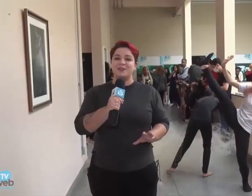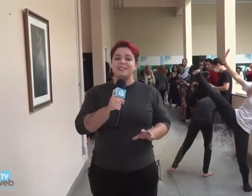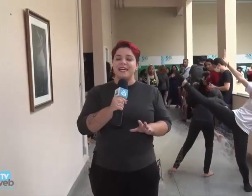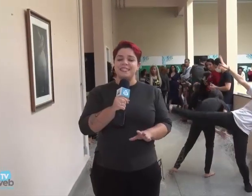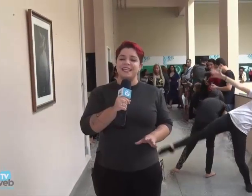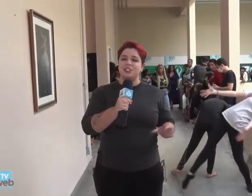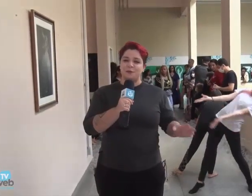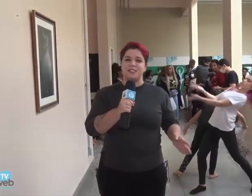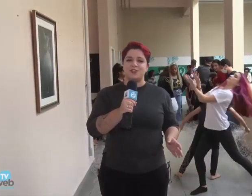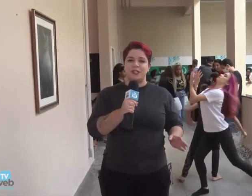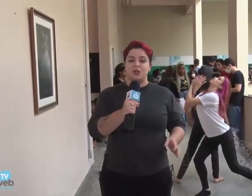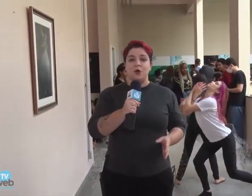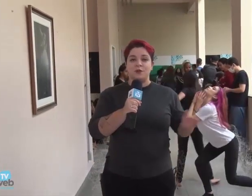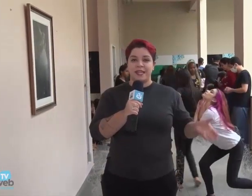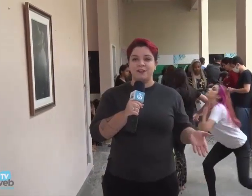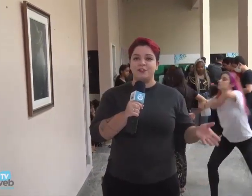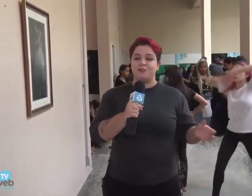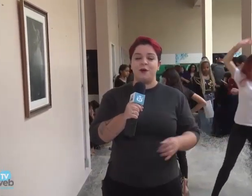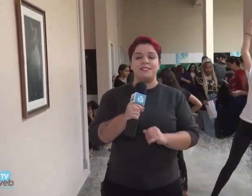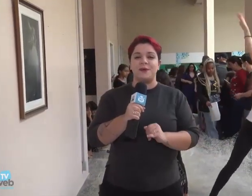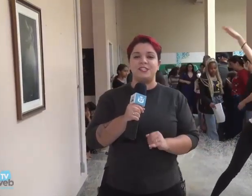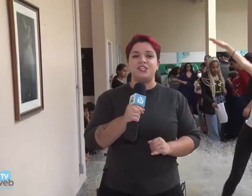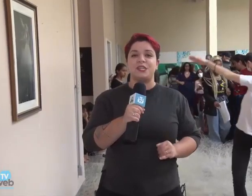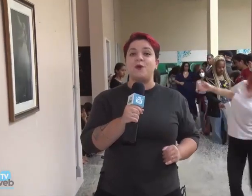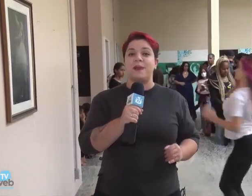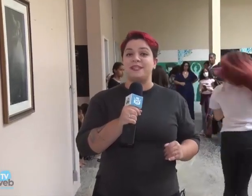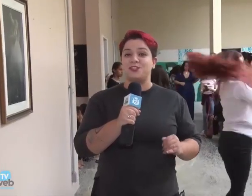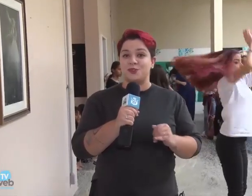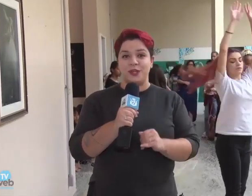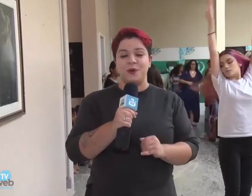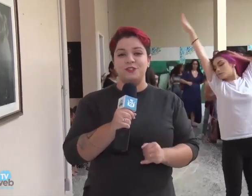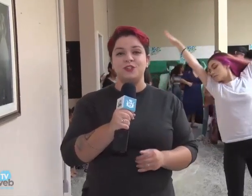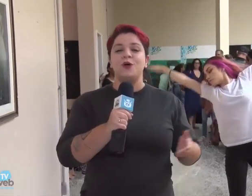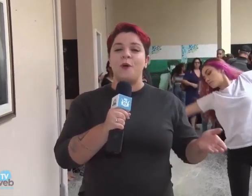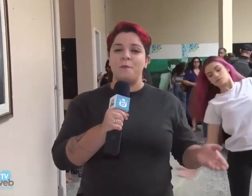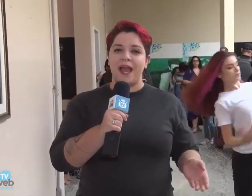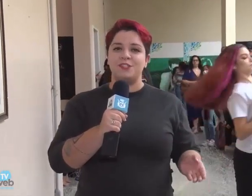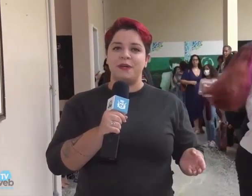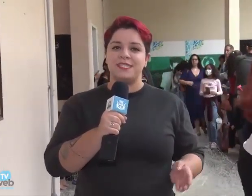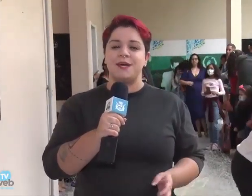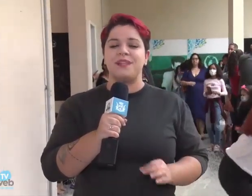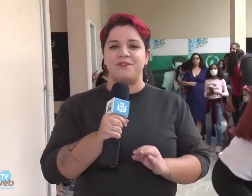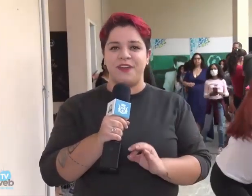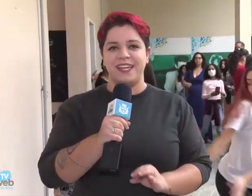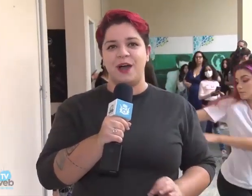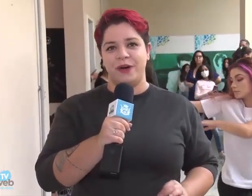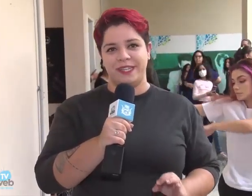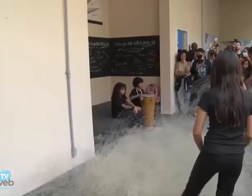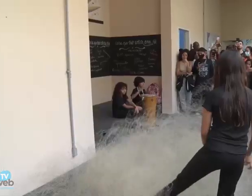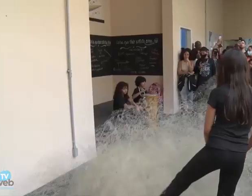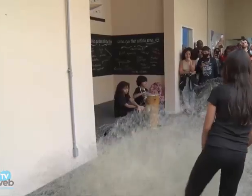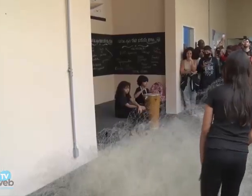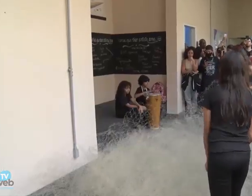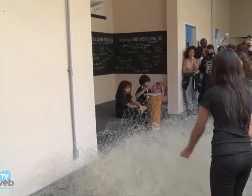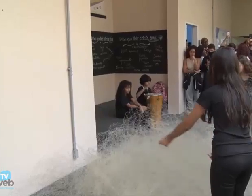o teatro Dança Exposições o Centro de Formação artística completa 18 anos com mais uma edição da Feira